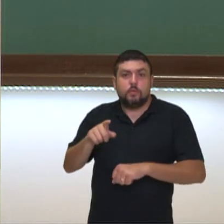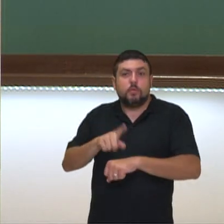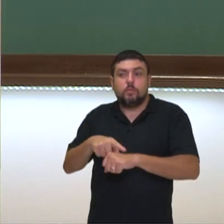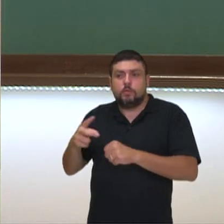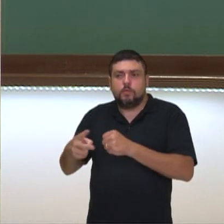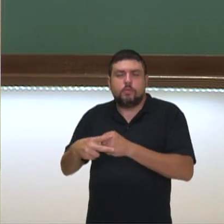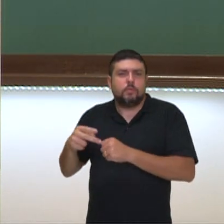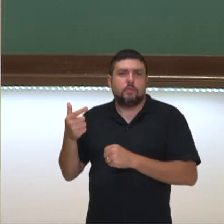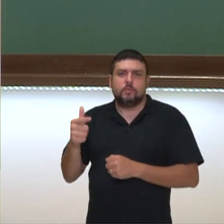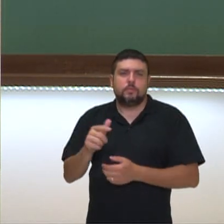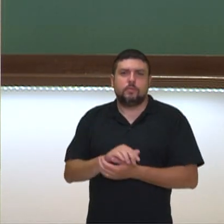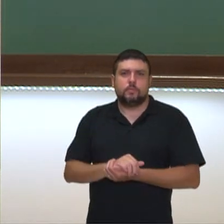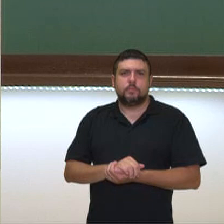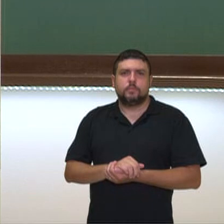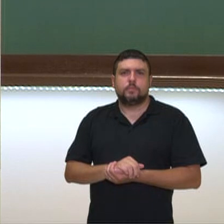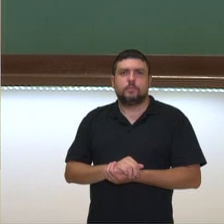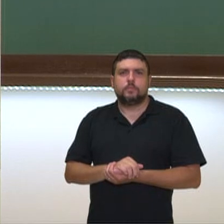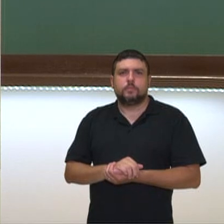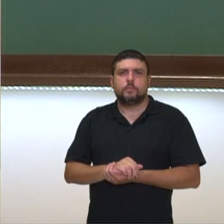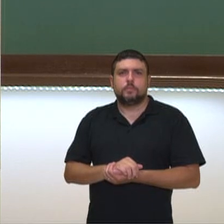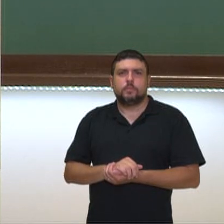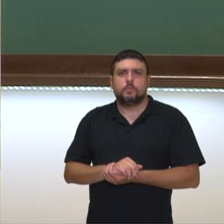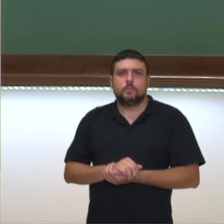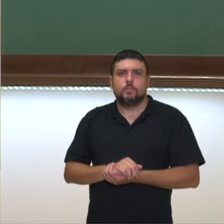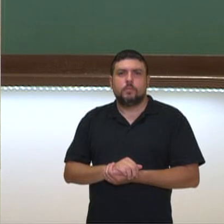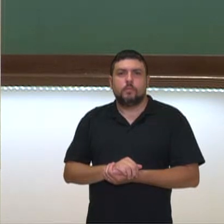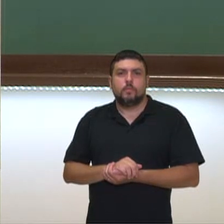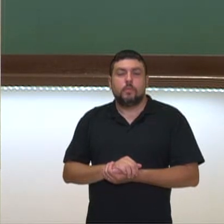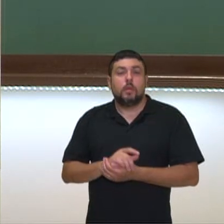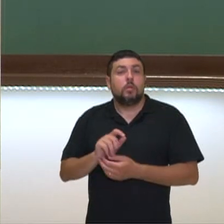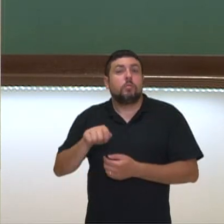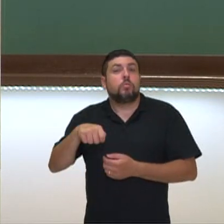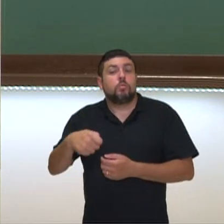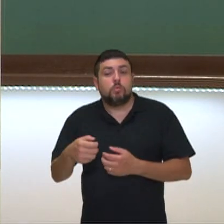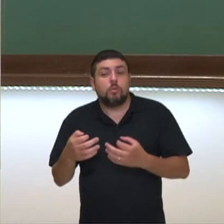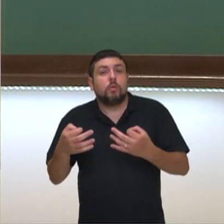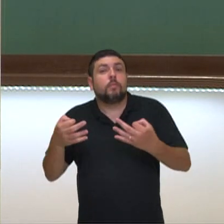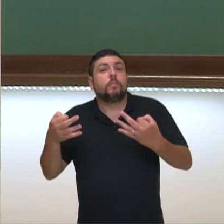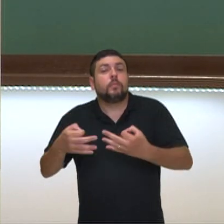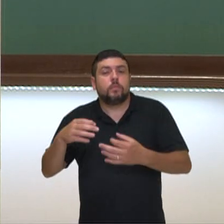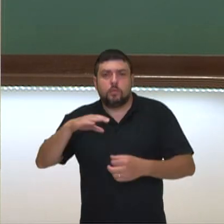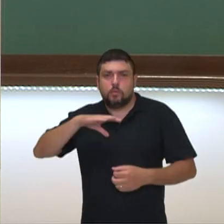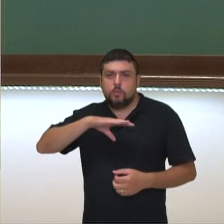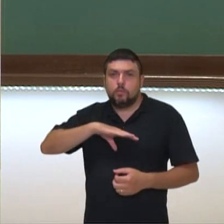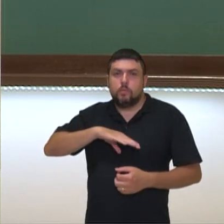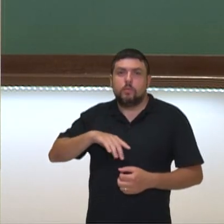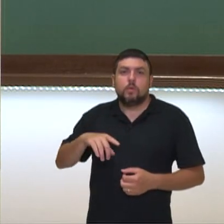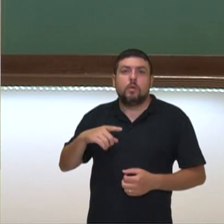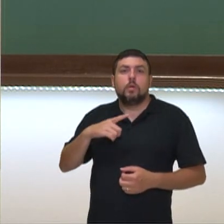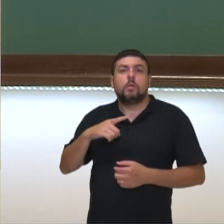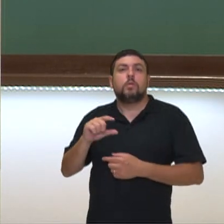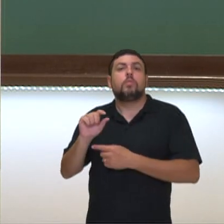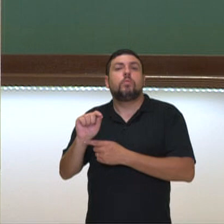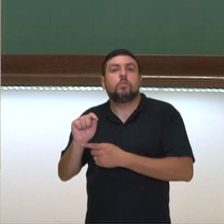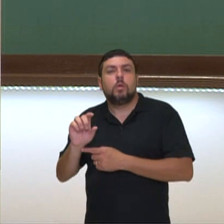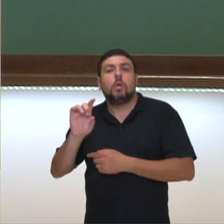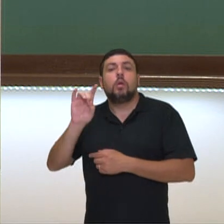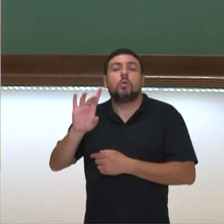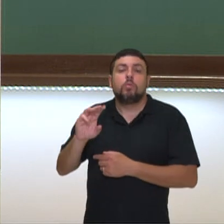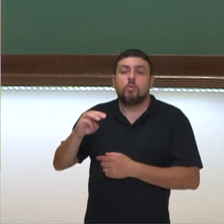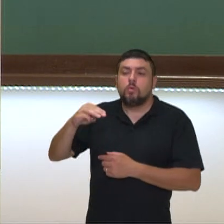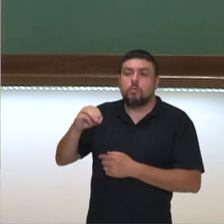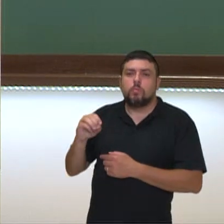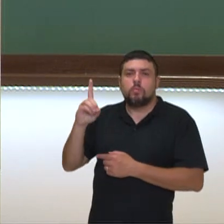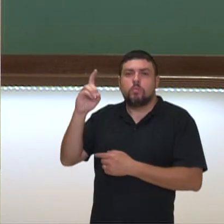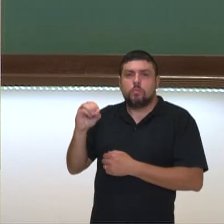tem no que diz respeito a perfeito, a gente tem no português como modo lá nos